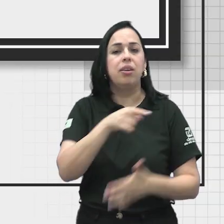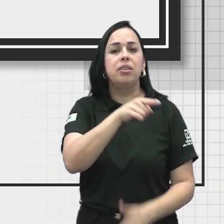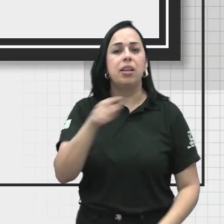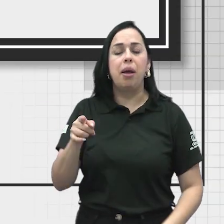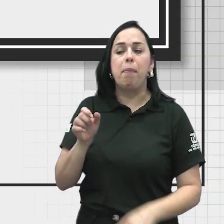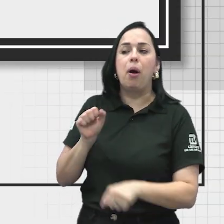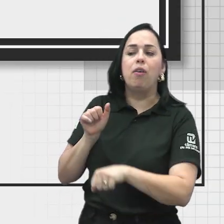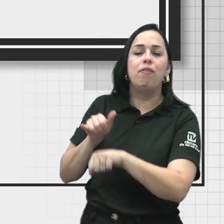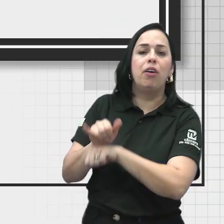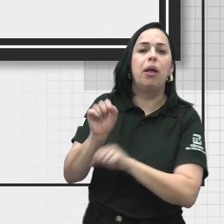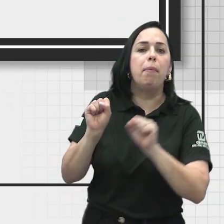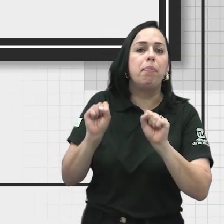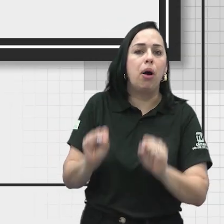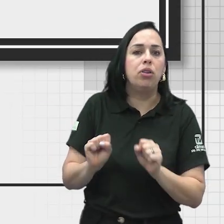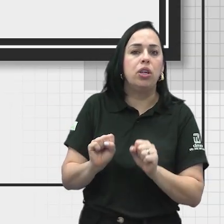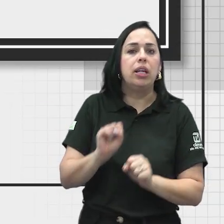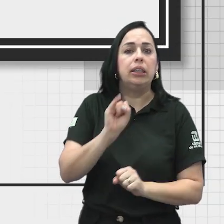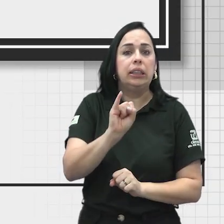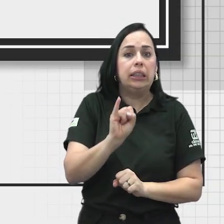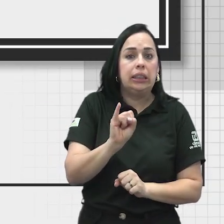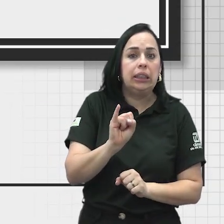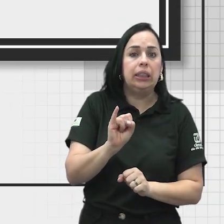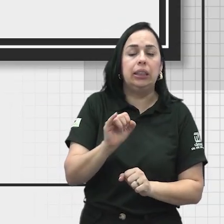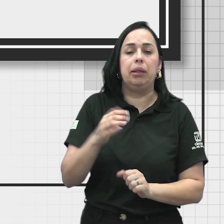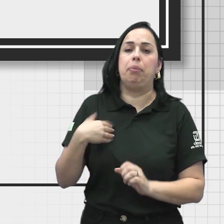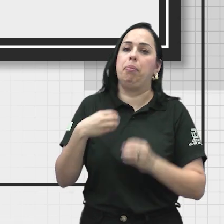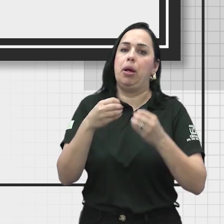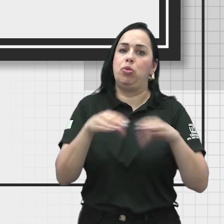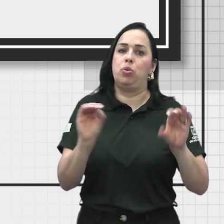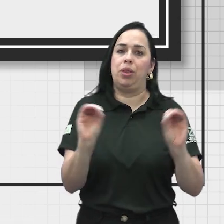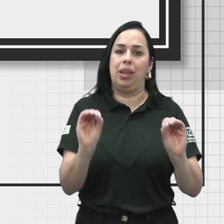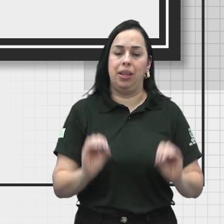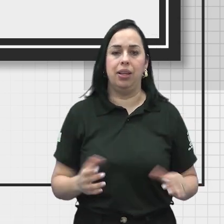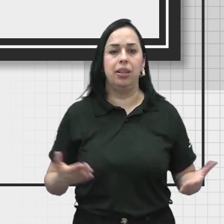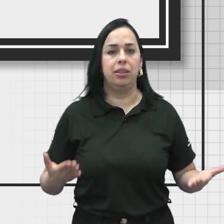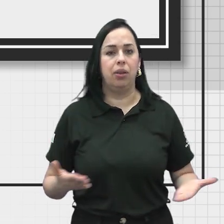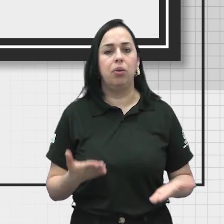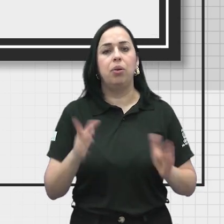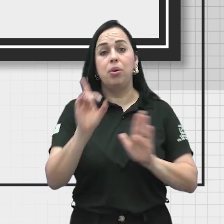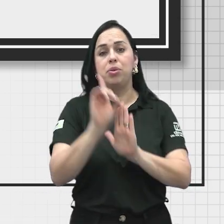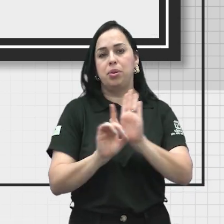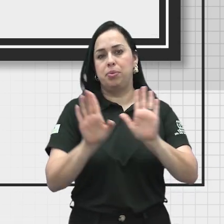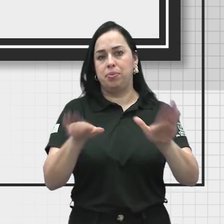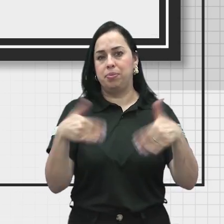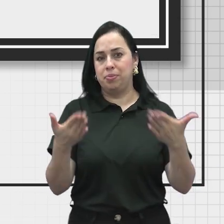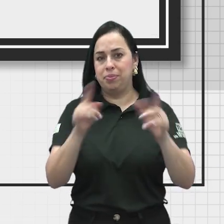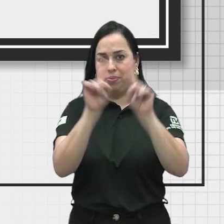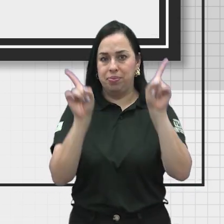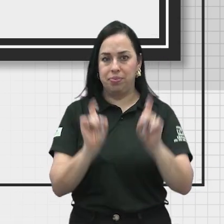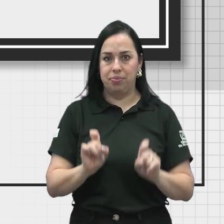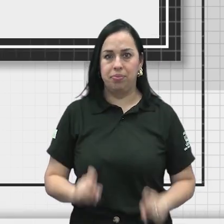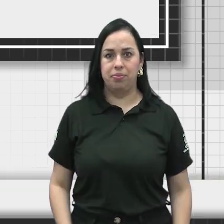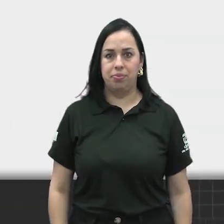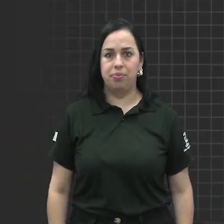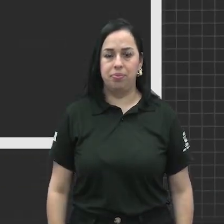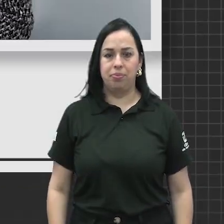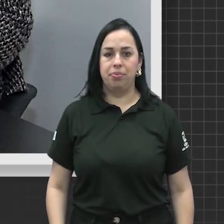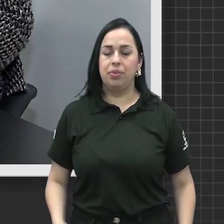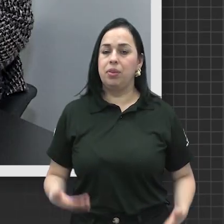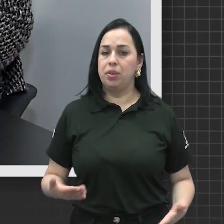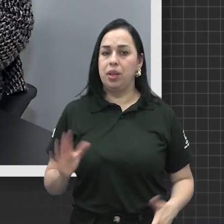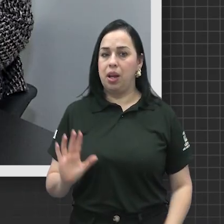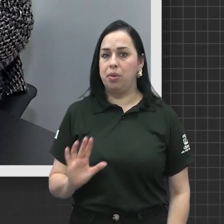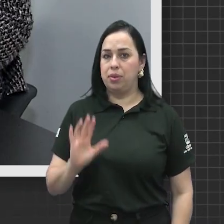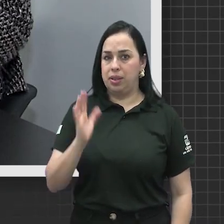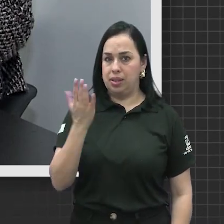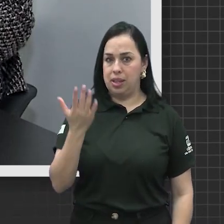você pode se ausentar e o que fazer para não sair prejudicado. E aí, qual é o seu direito? O